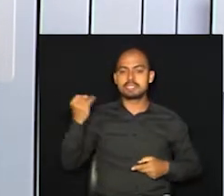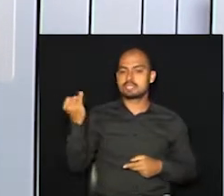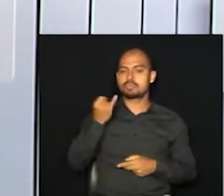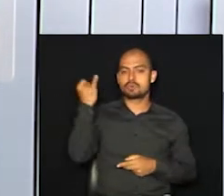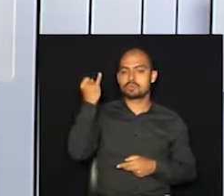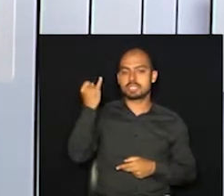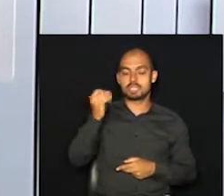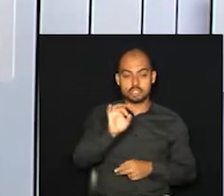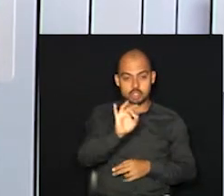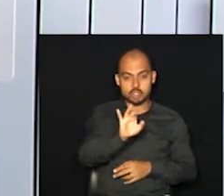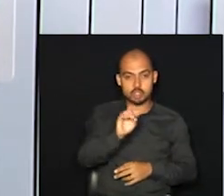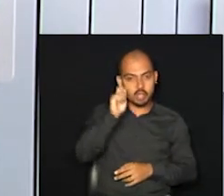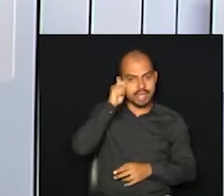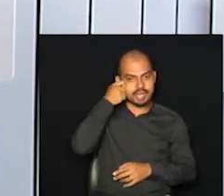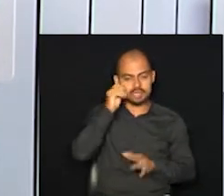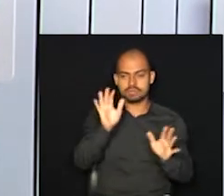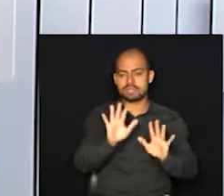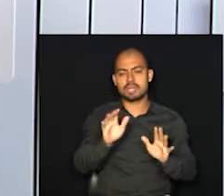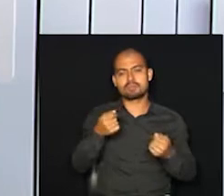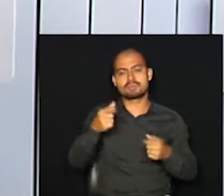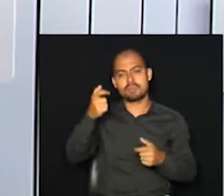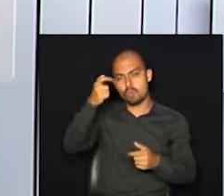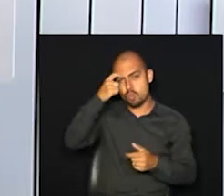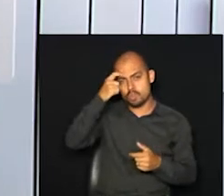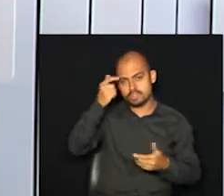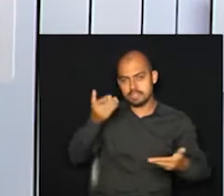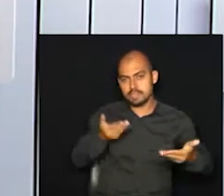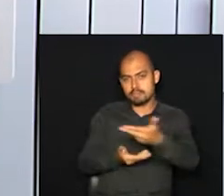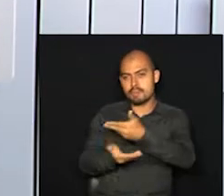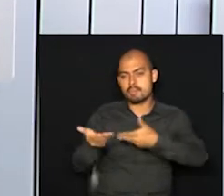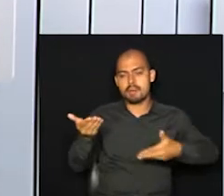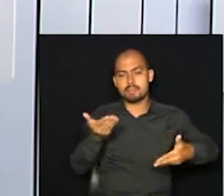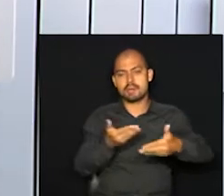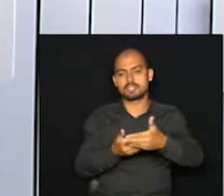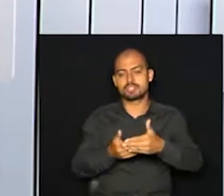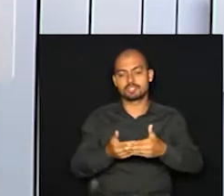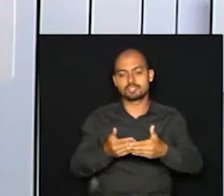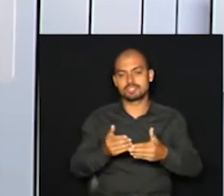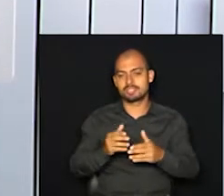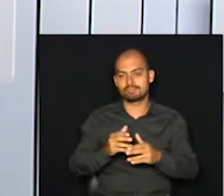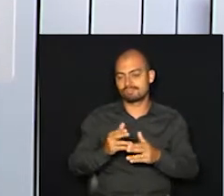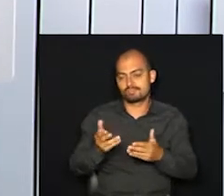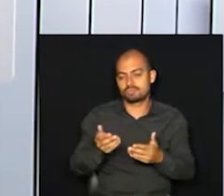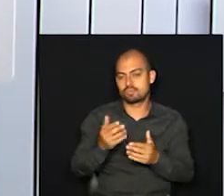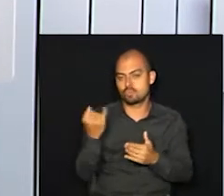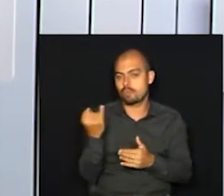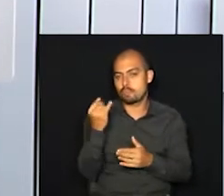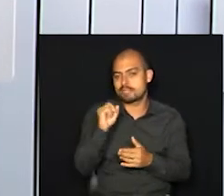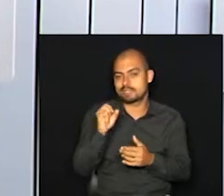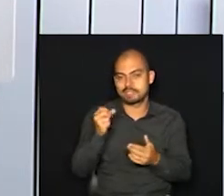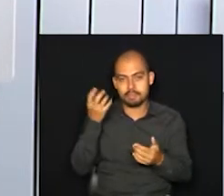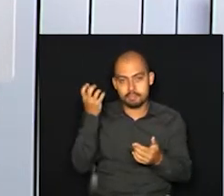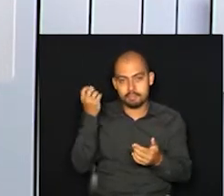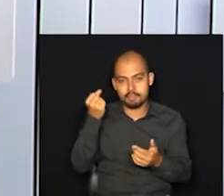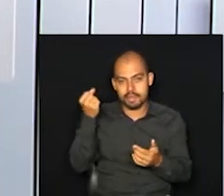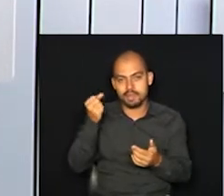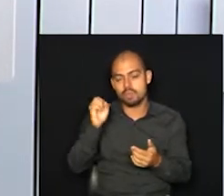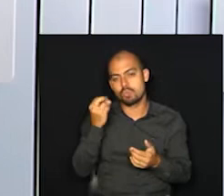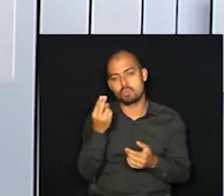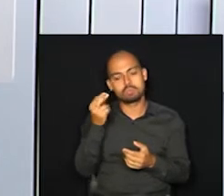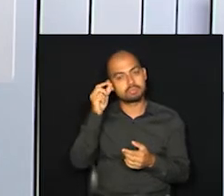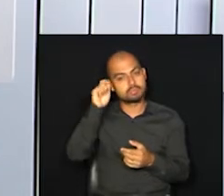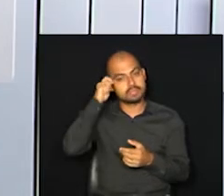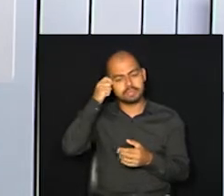negro. Nós temos que ter a consciência com o outro, não importando quem seja. Como que a senhora está agora numa